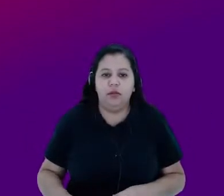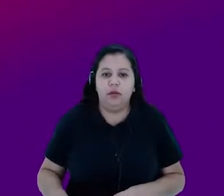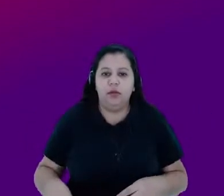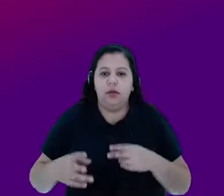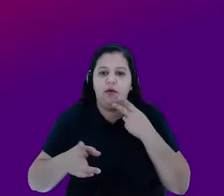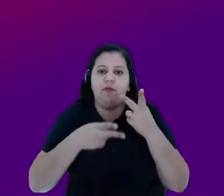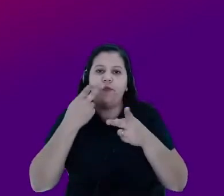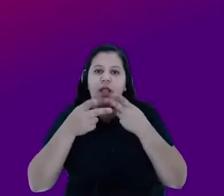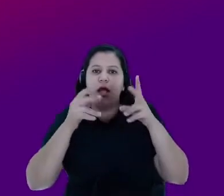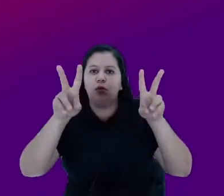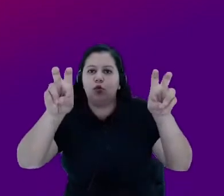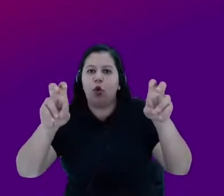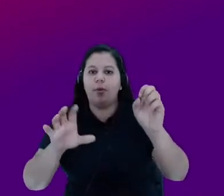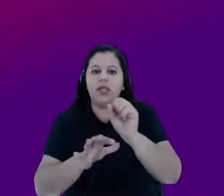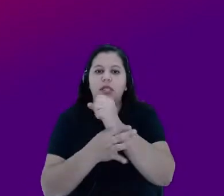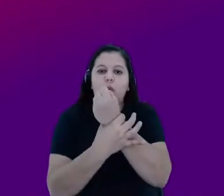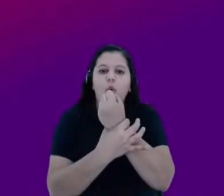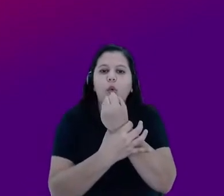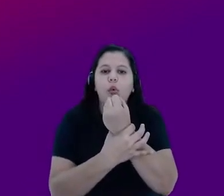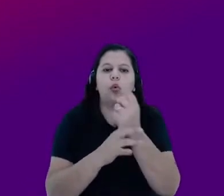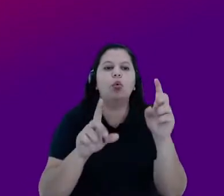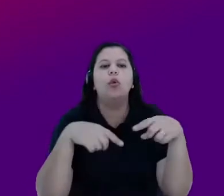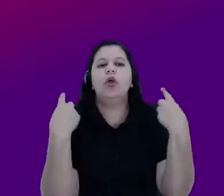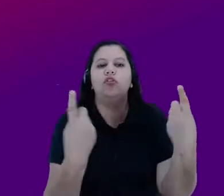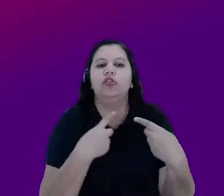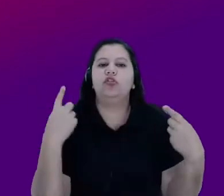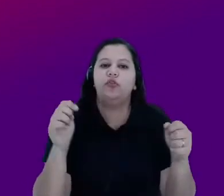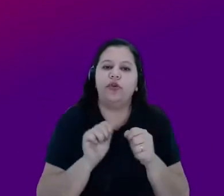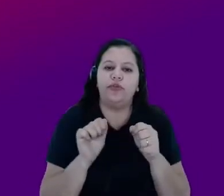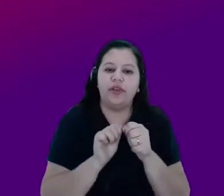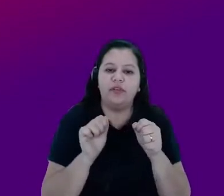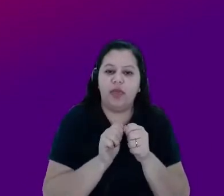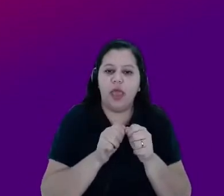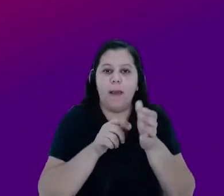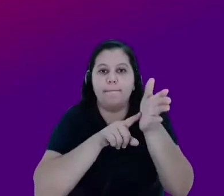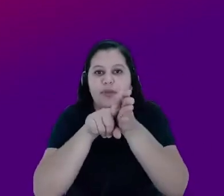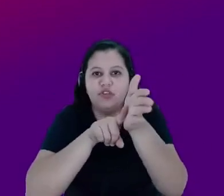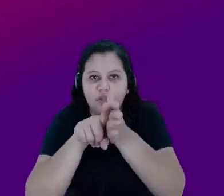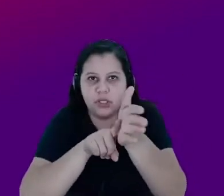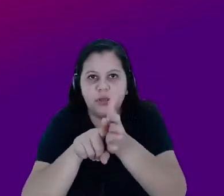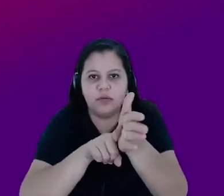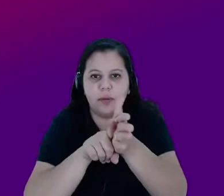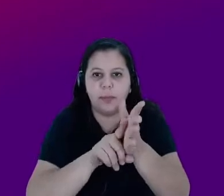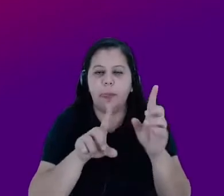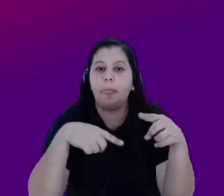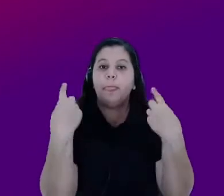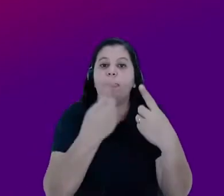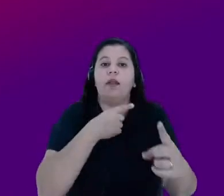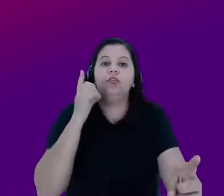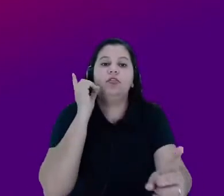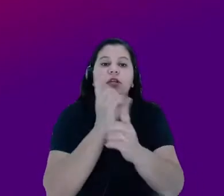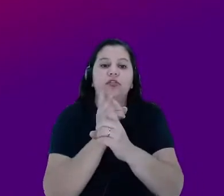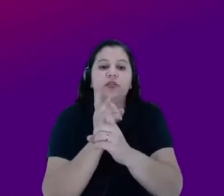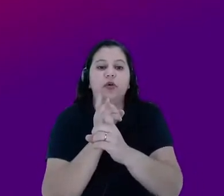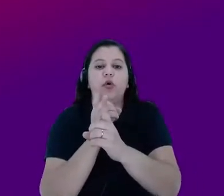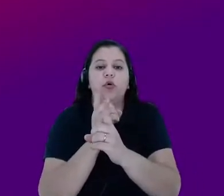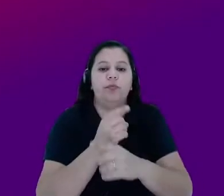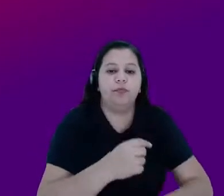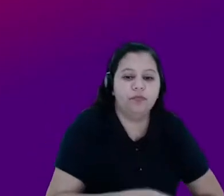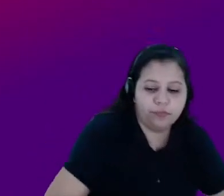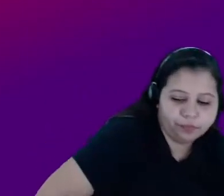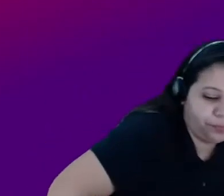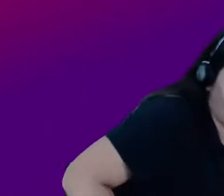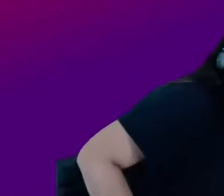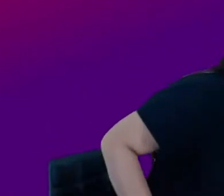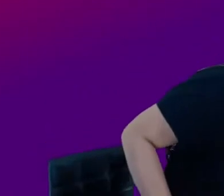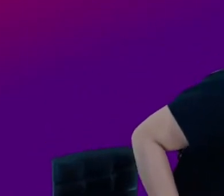sobre seguros, quando a gente foi fazer a nossa pesquisa, a gente identificou que os seguros